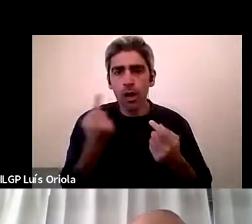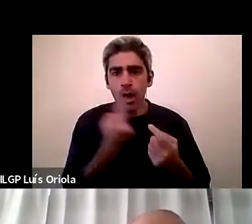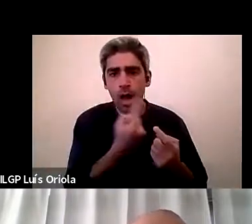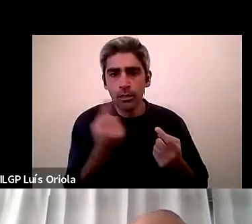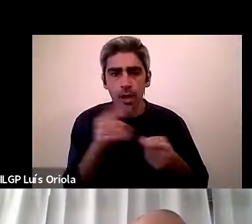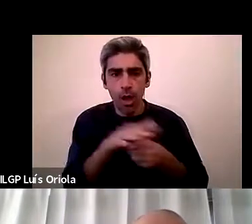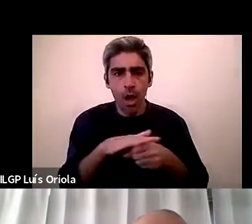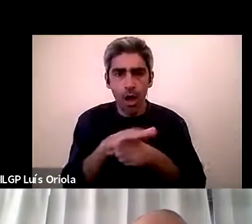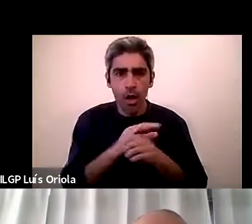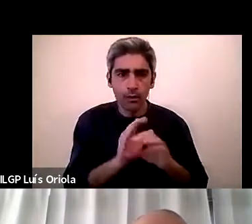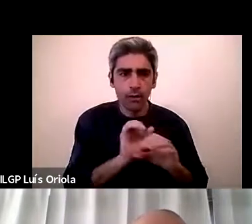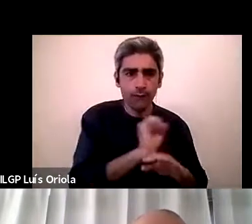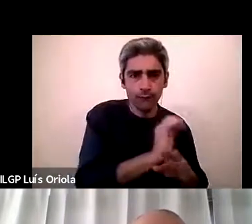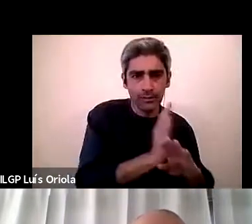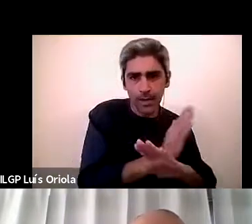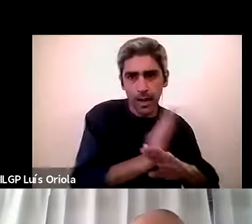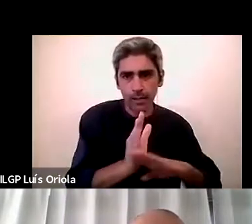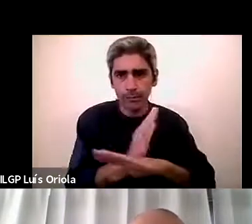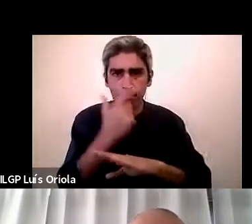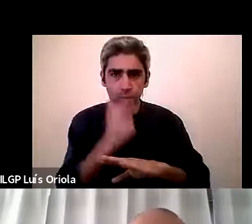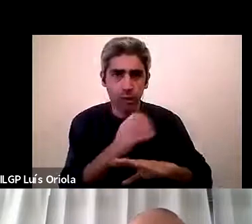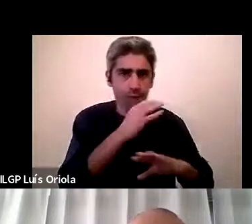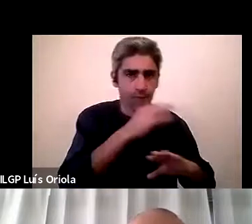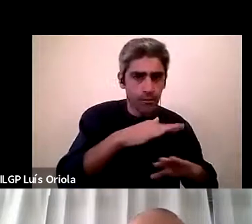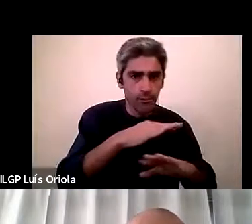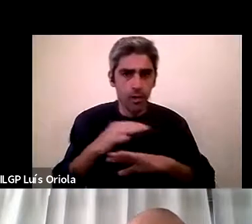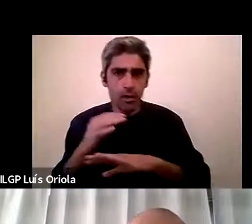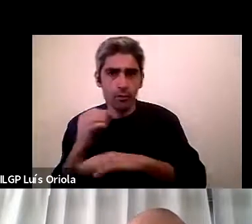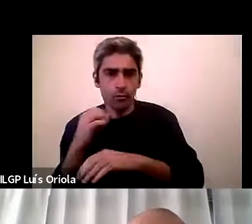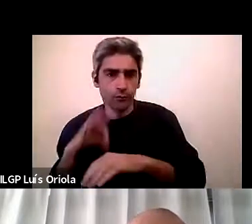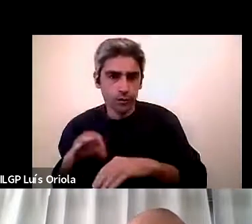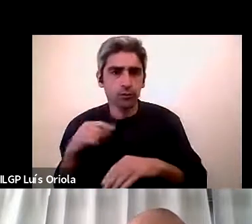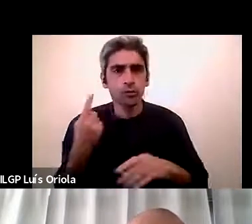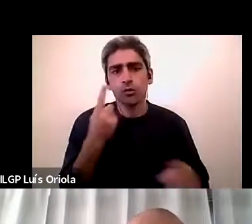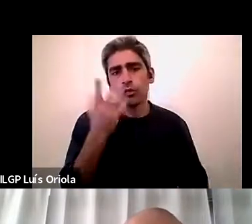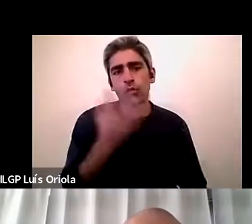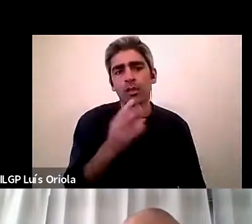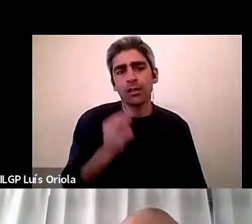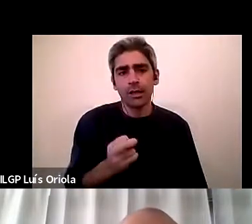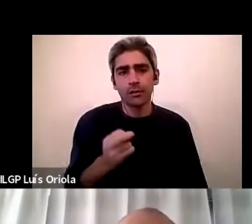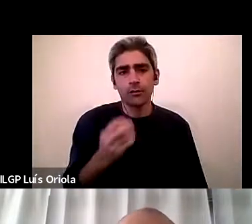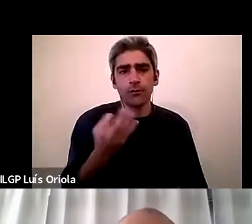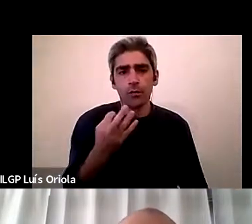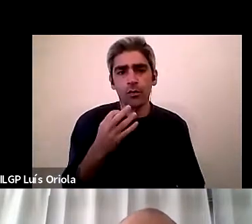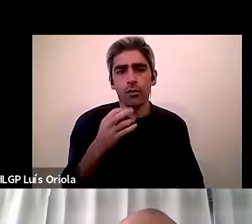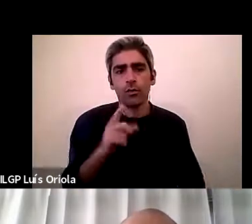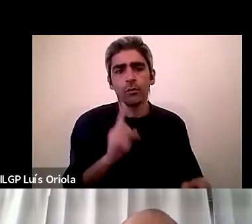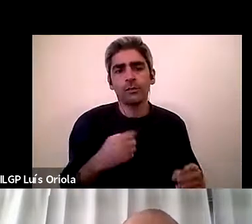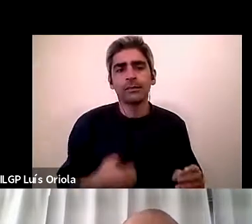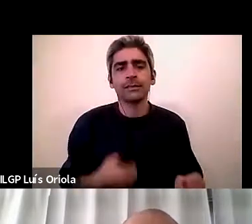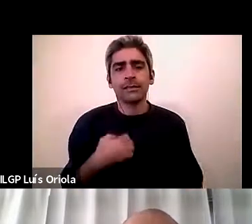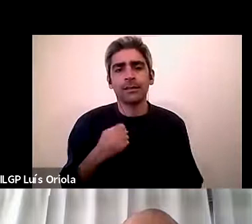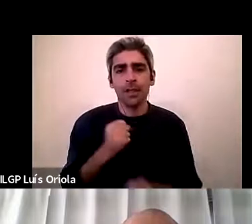destas suas esferas da sua vida. Depois cerca de um terço passa de um sentimento